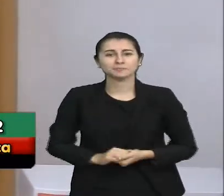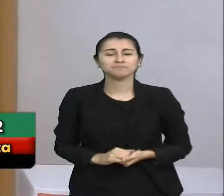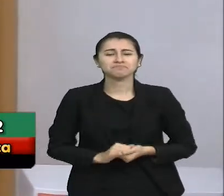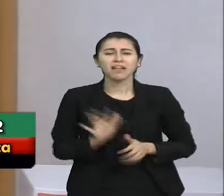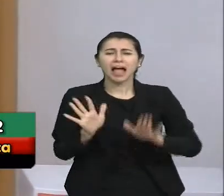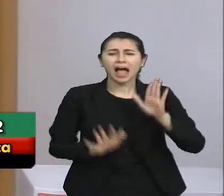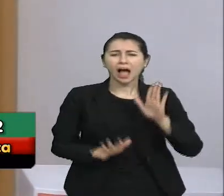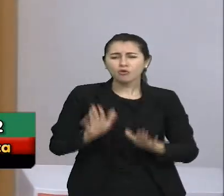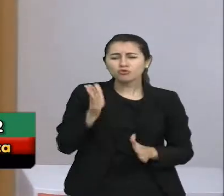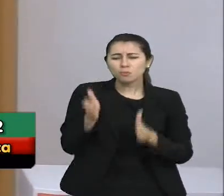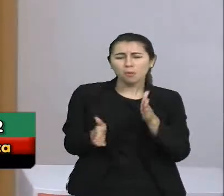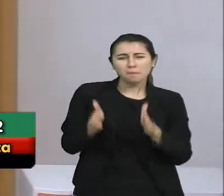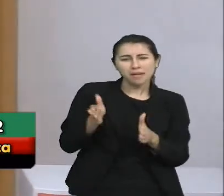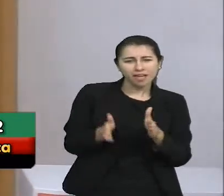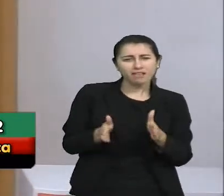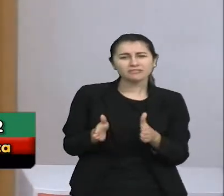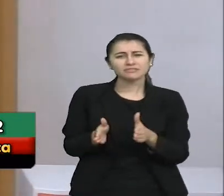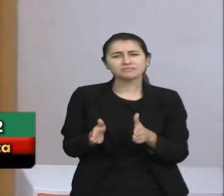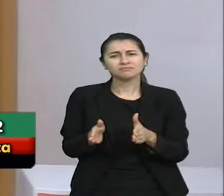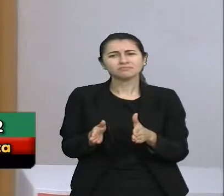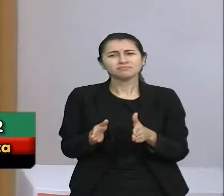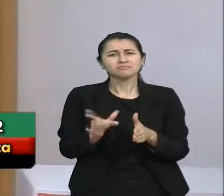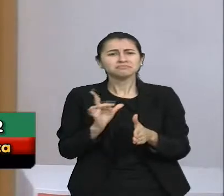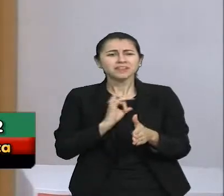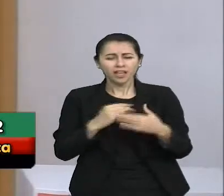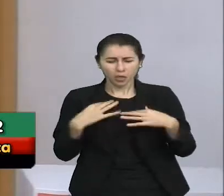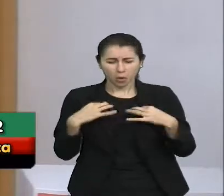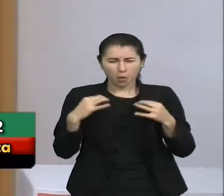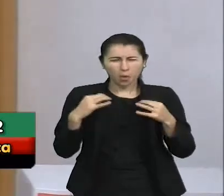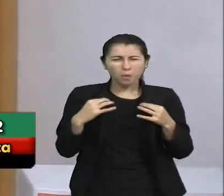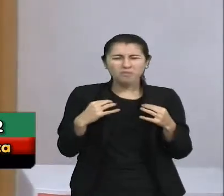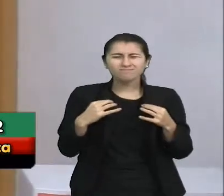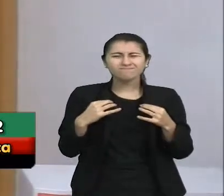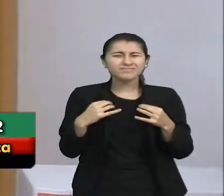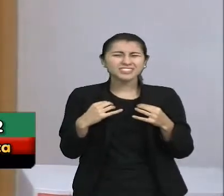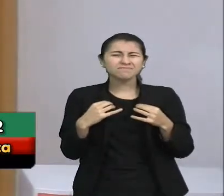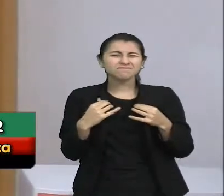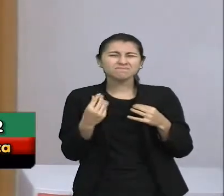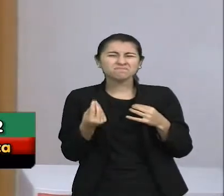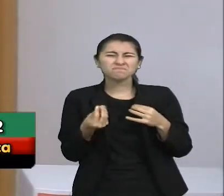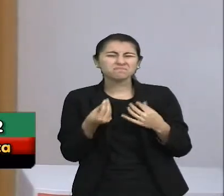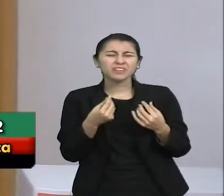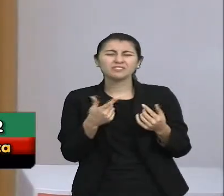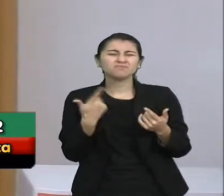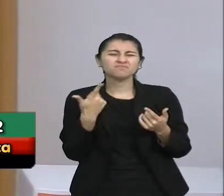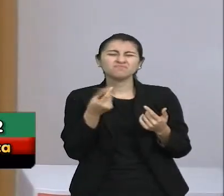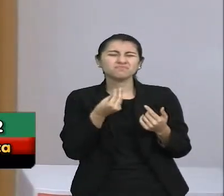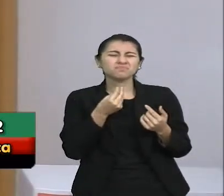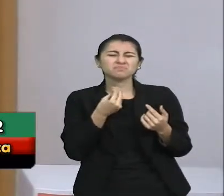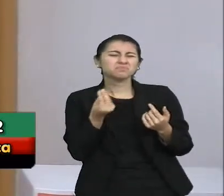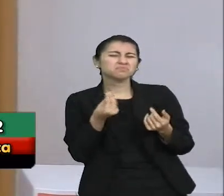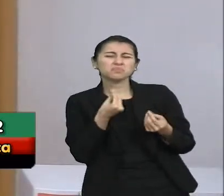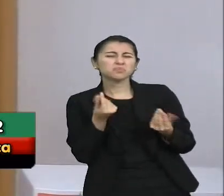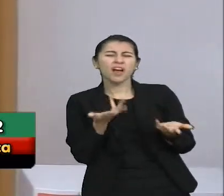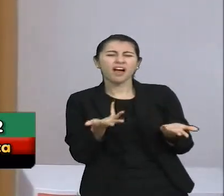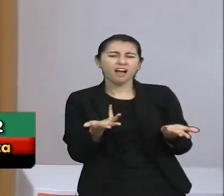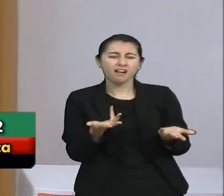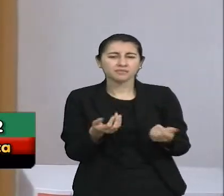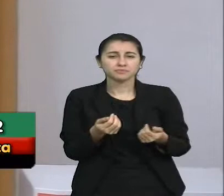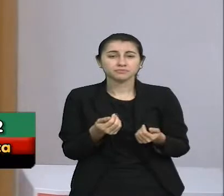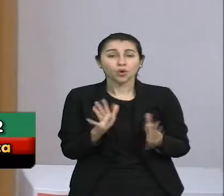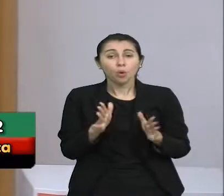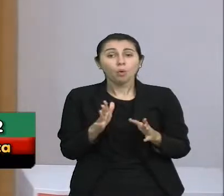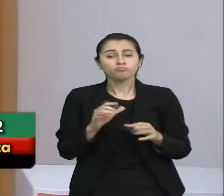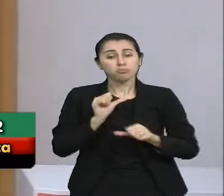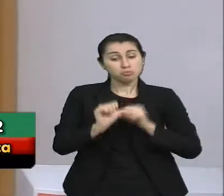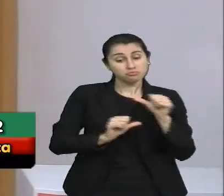algumas instituições não nos cabem da melhor maneira, porque ou mudamos, ou mesmo nos aprimoramos,